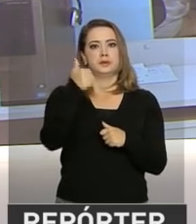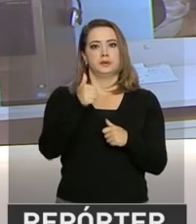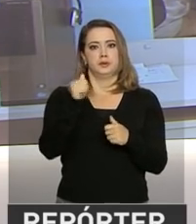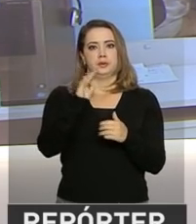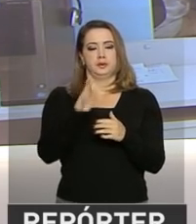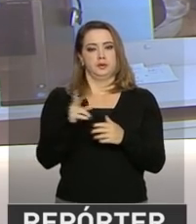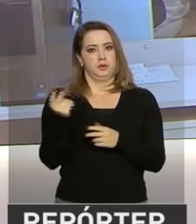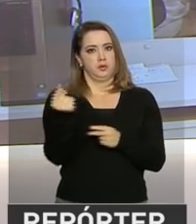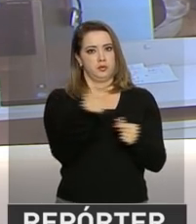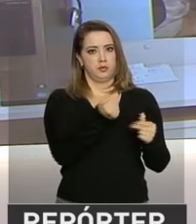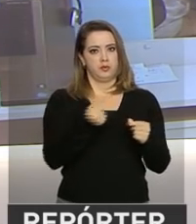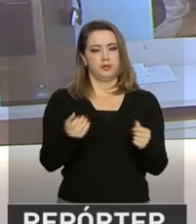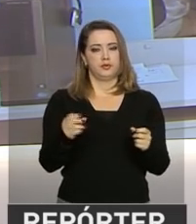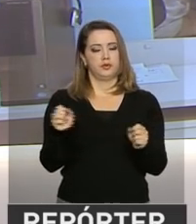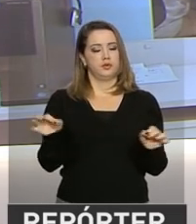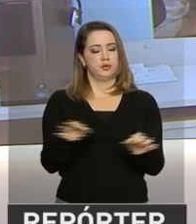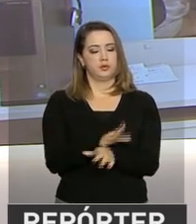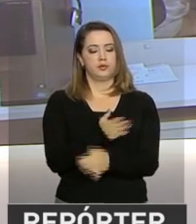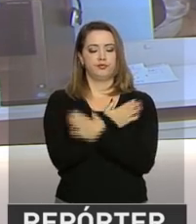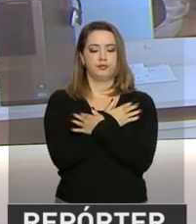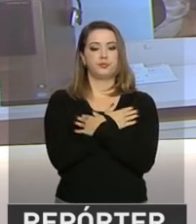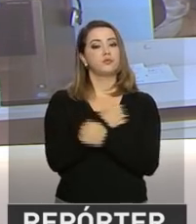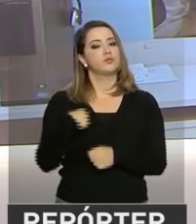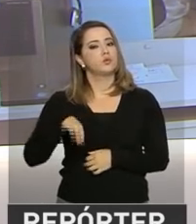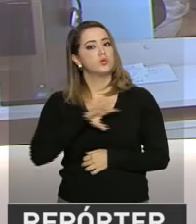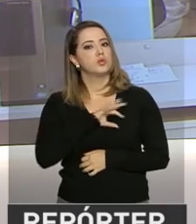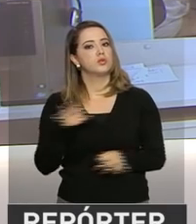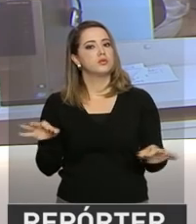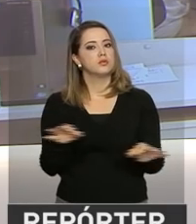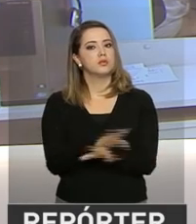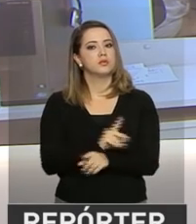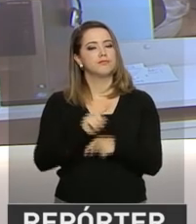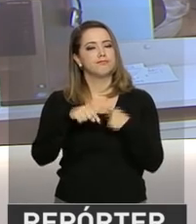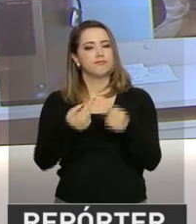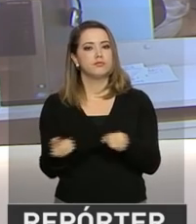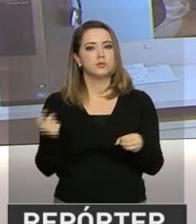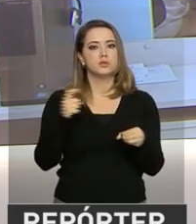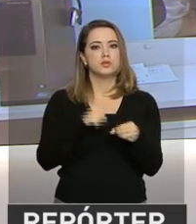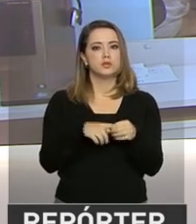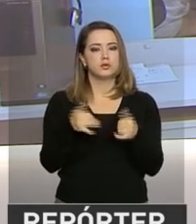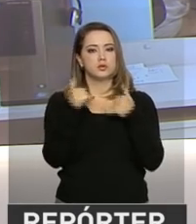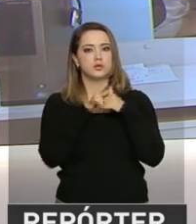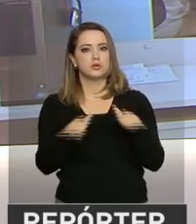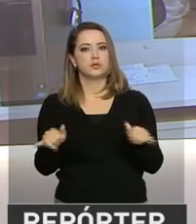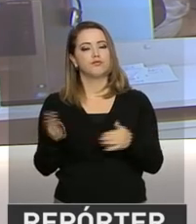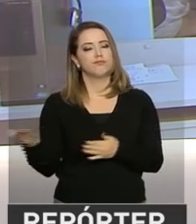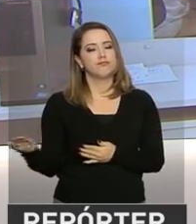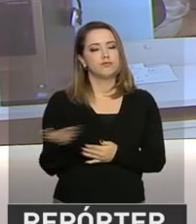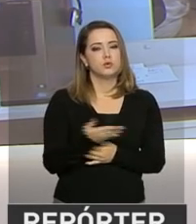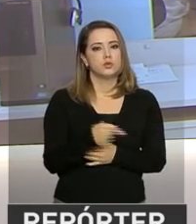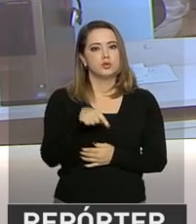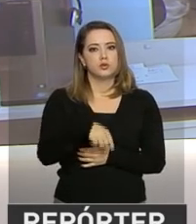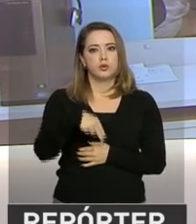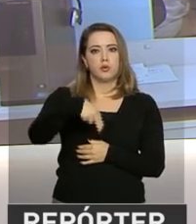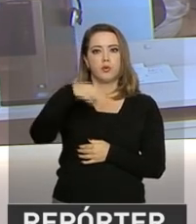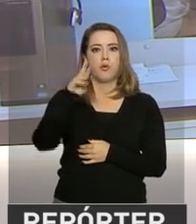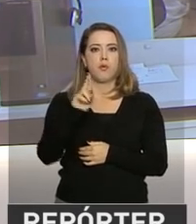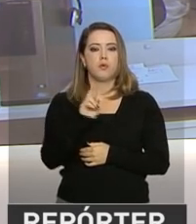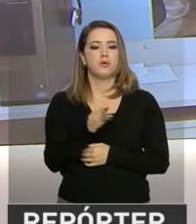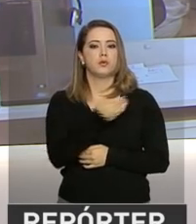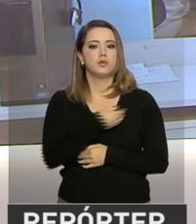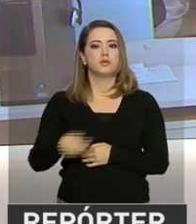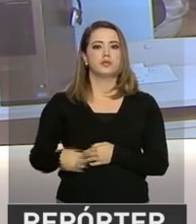o desemprego nós ficamos por aqui voltamos a qualquer momento com outras informações continue na NBR a TV do Governo